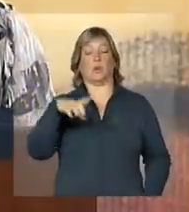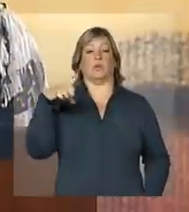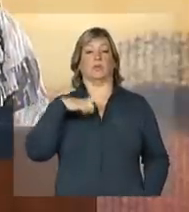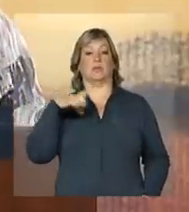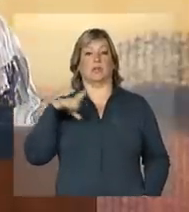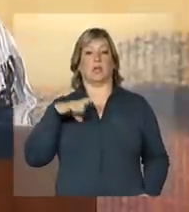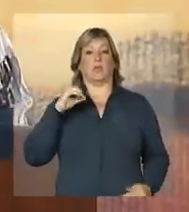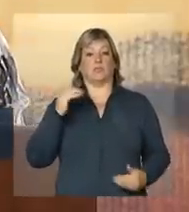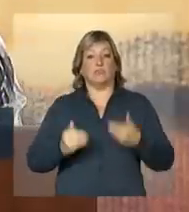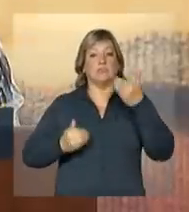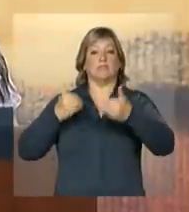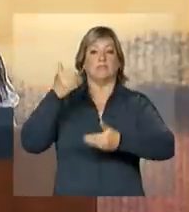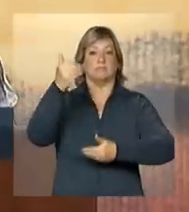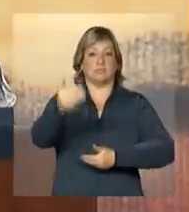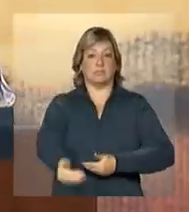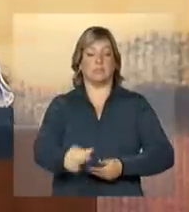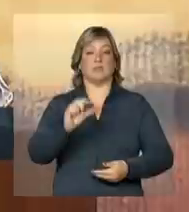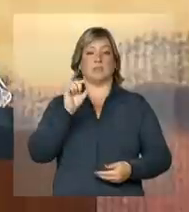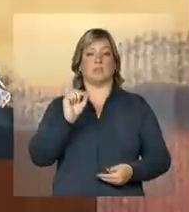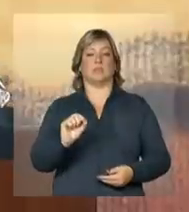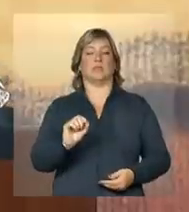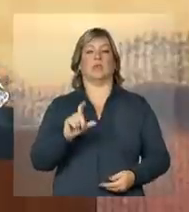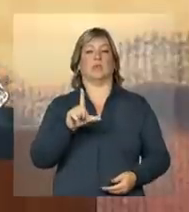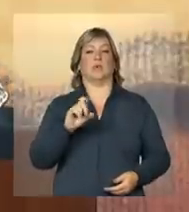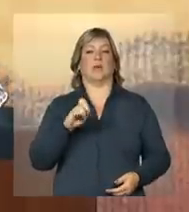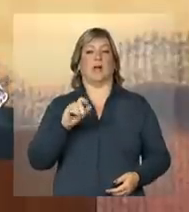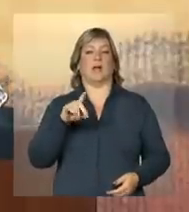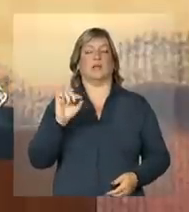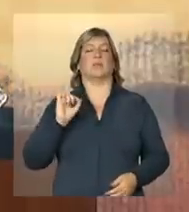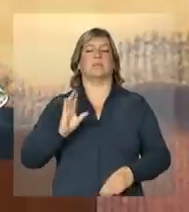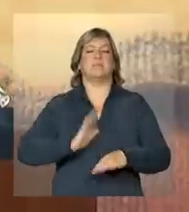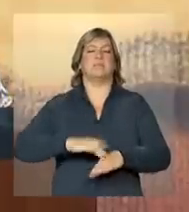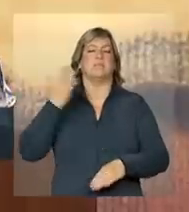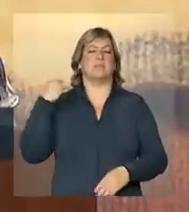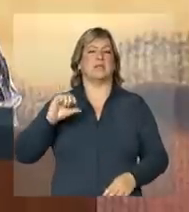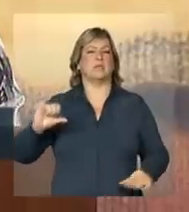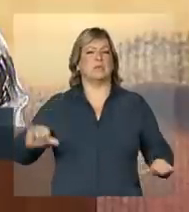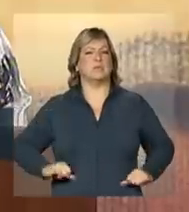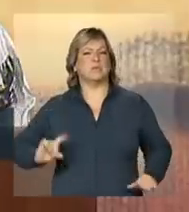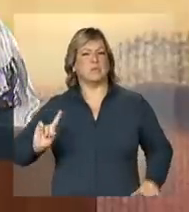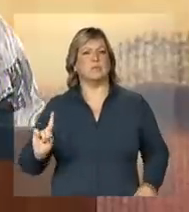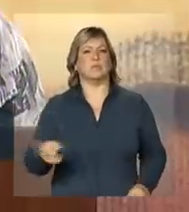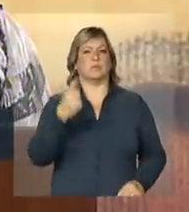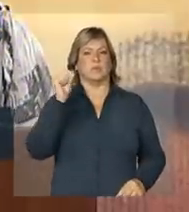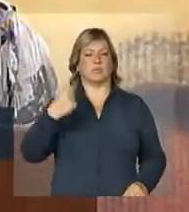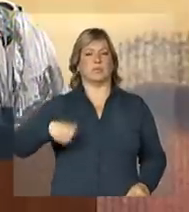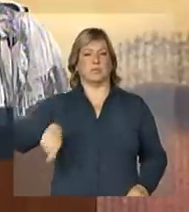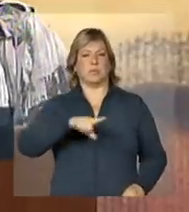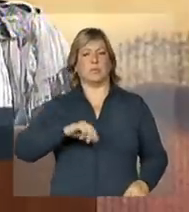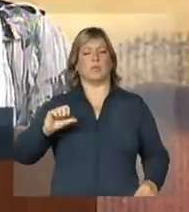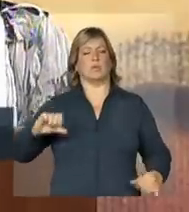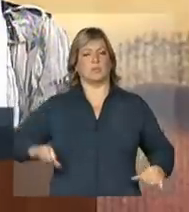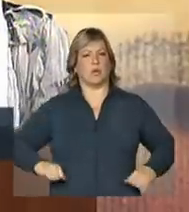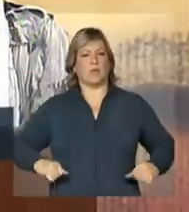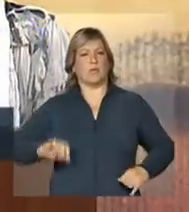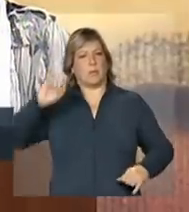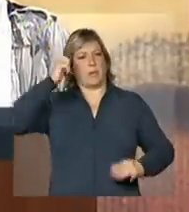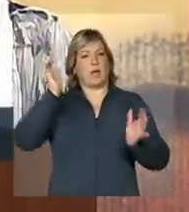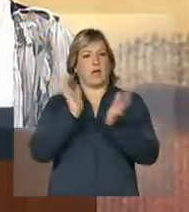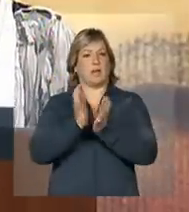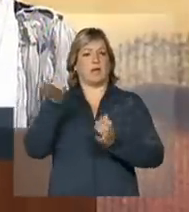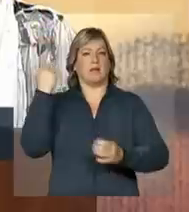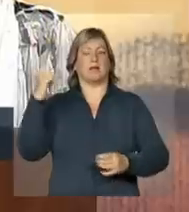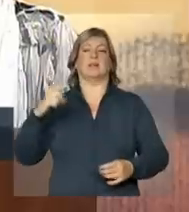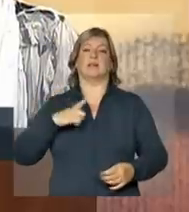legado mais perverso da negação do racismo que tem marcado e marcou a